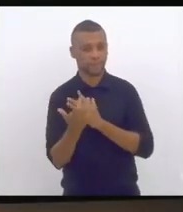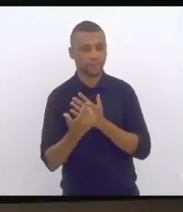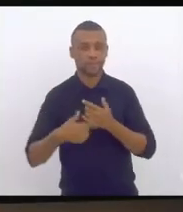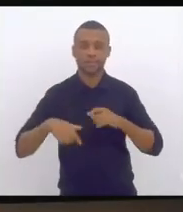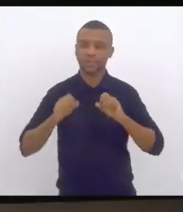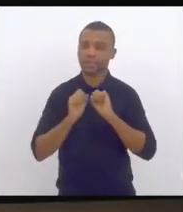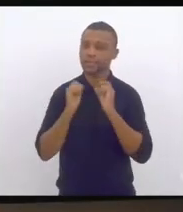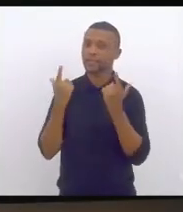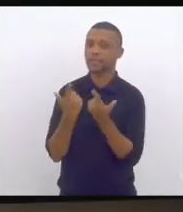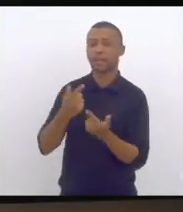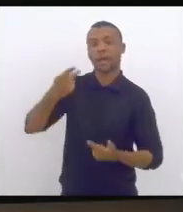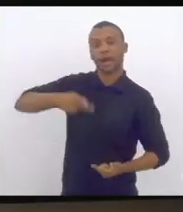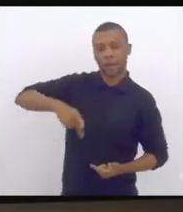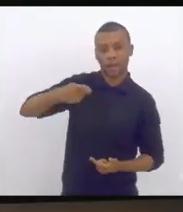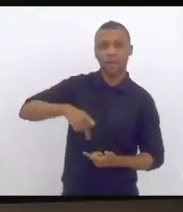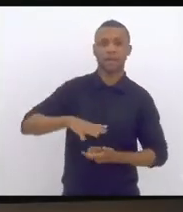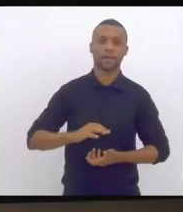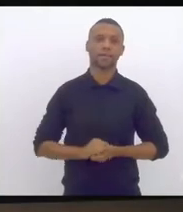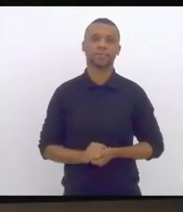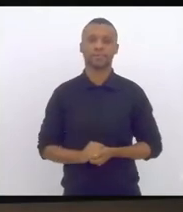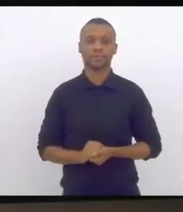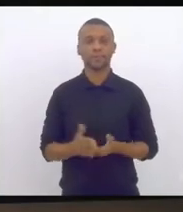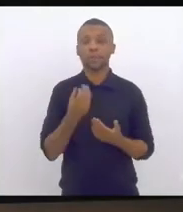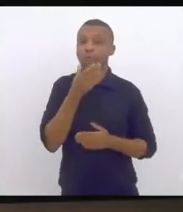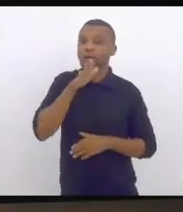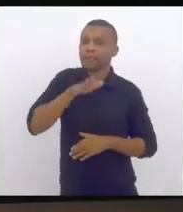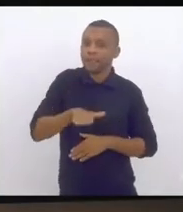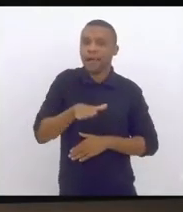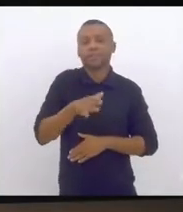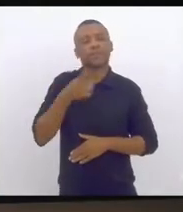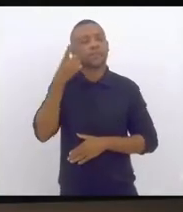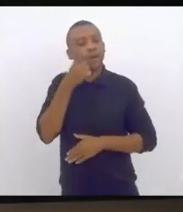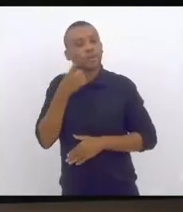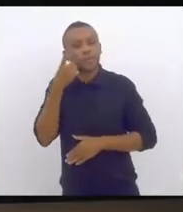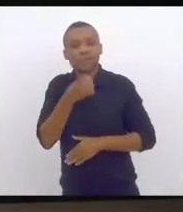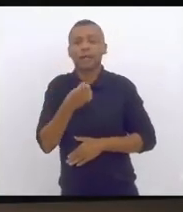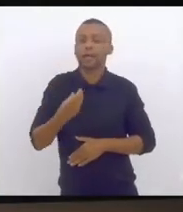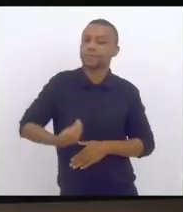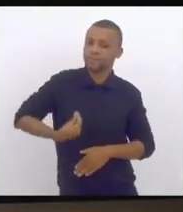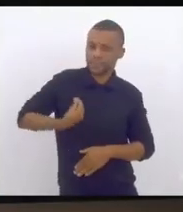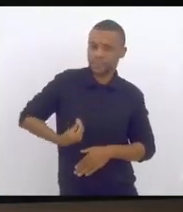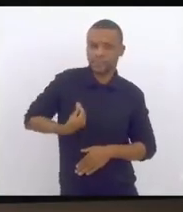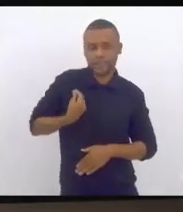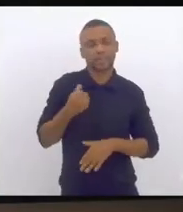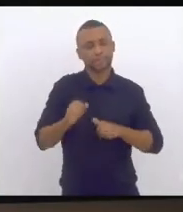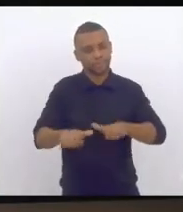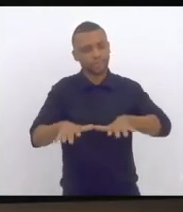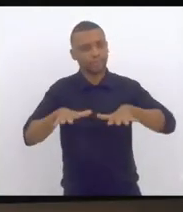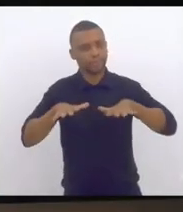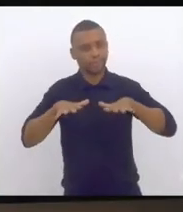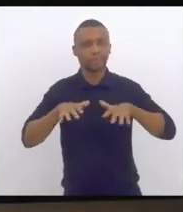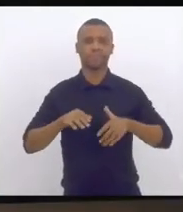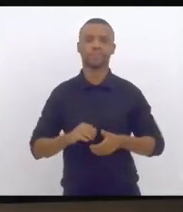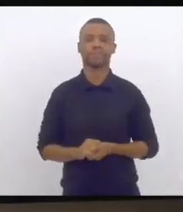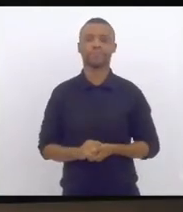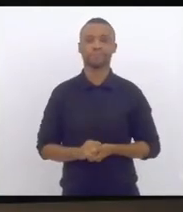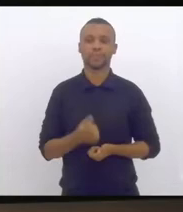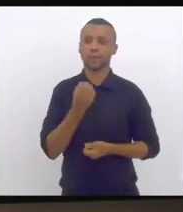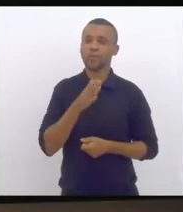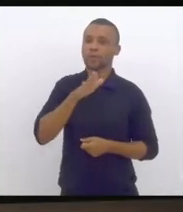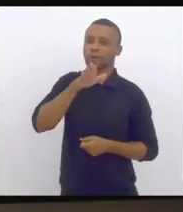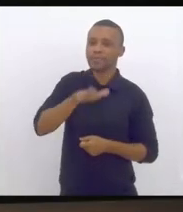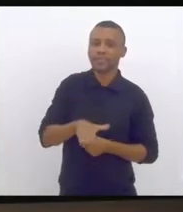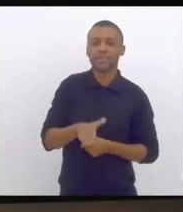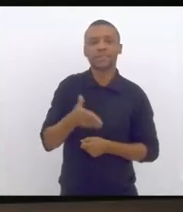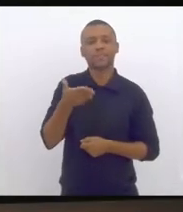Assembleia Legislativa do Estado do Rio de Janeiro. Boa tarde aos deputados e deputadas ainda presentes nessa casa. Boa